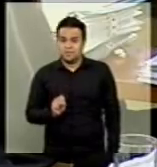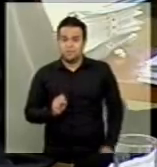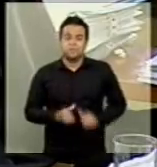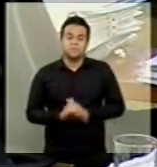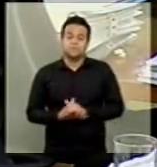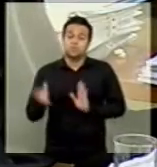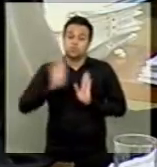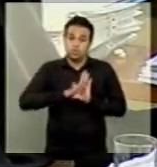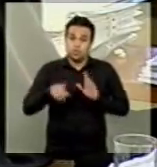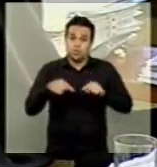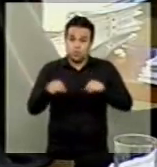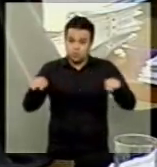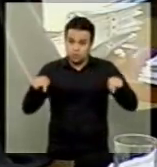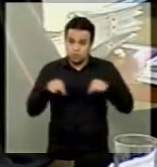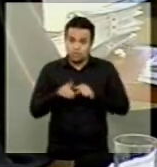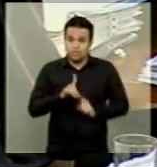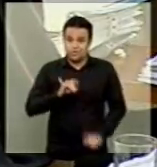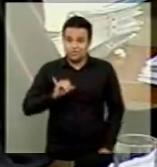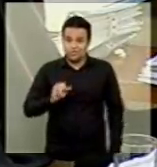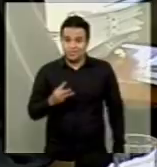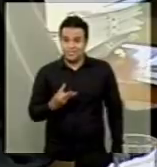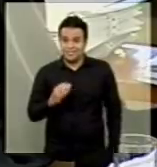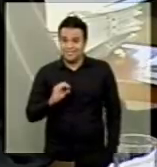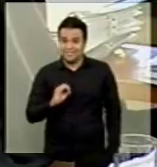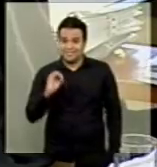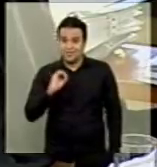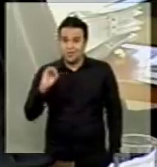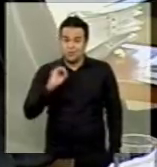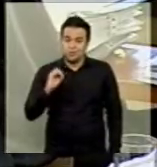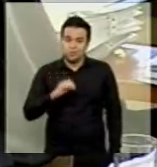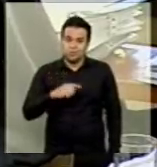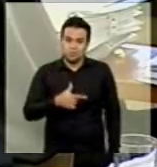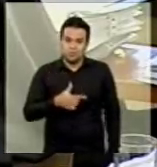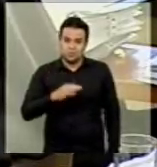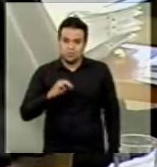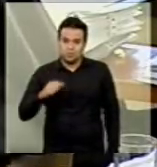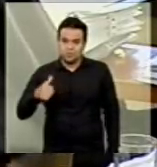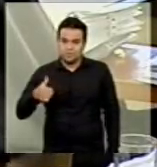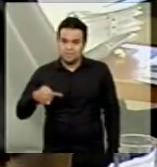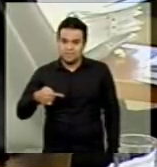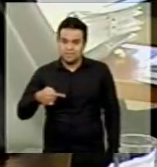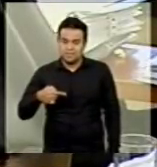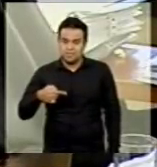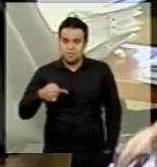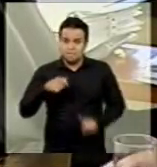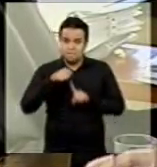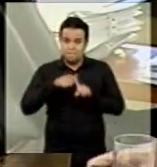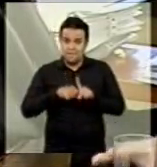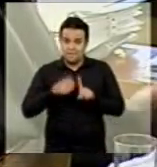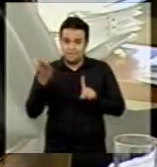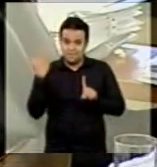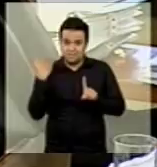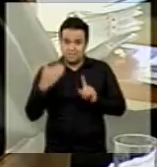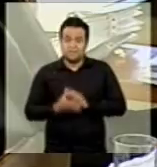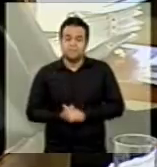Chegou ao meu gabinete no dia 30 de outubro de 2017, há menos de um mês,